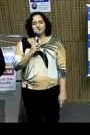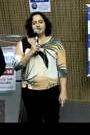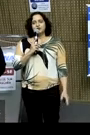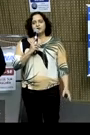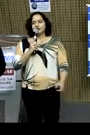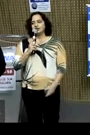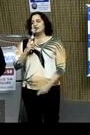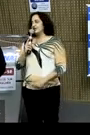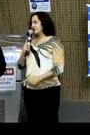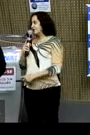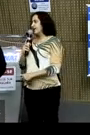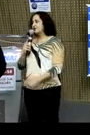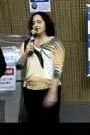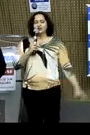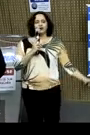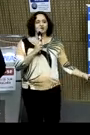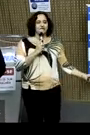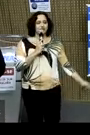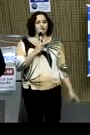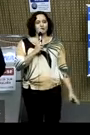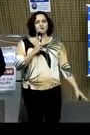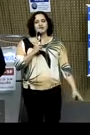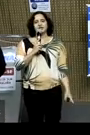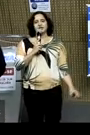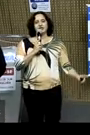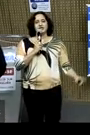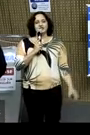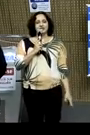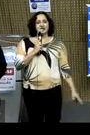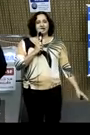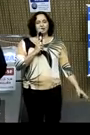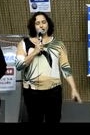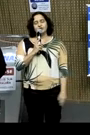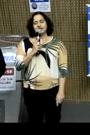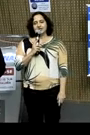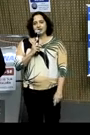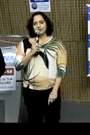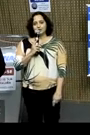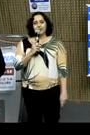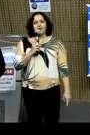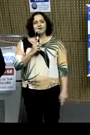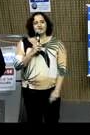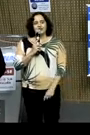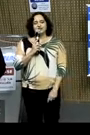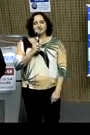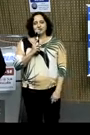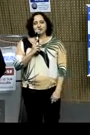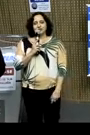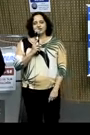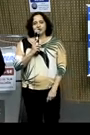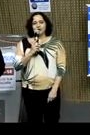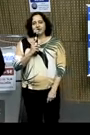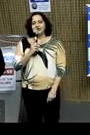bem difícil, mas a gente já vê resultados nesses últimos meses, de agosto e setembro, que a gente está fazendo